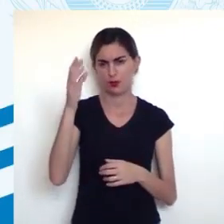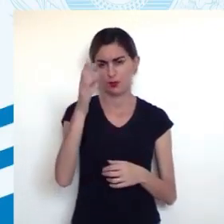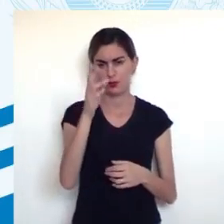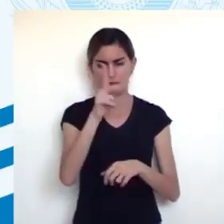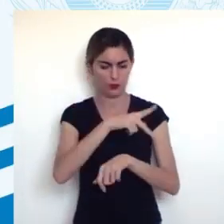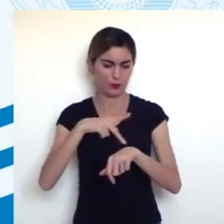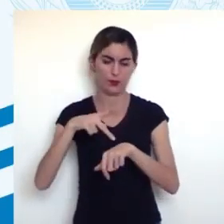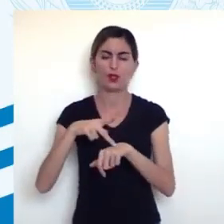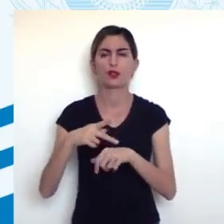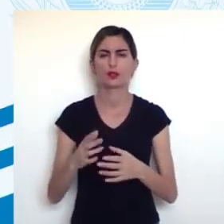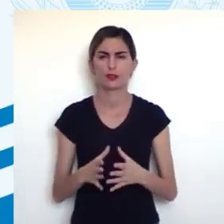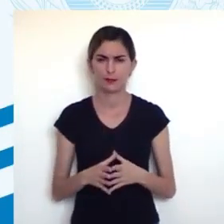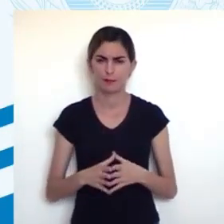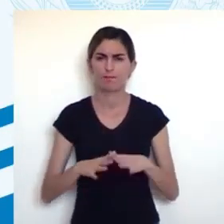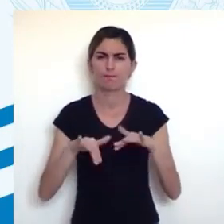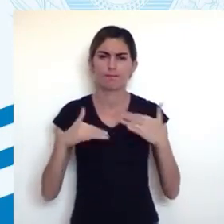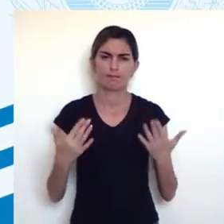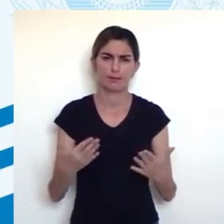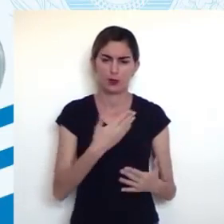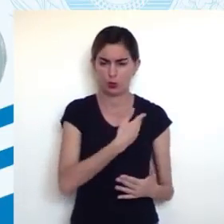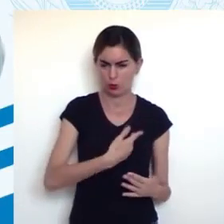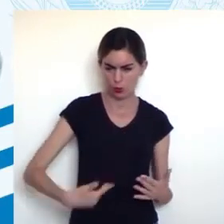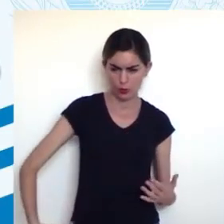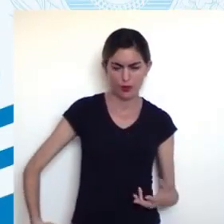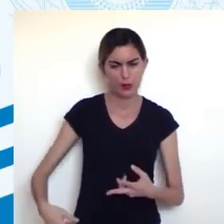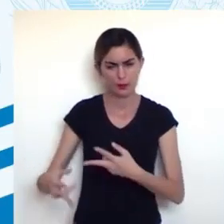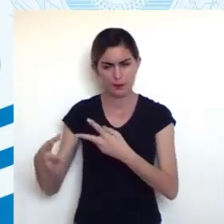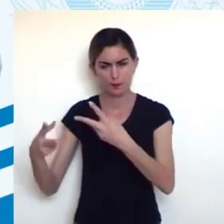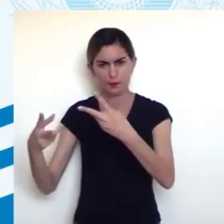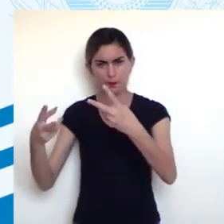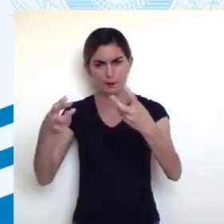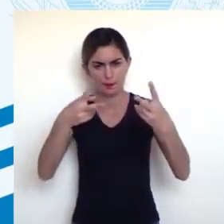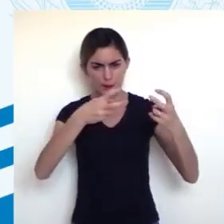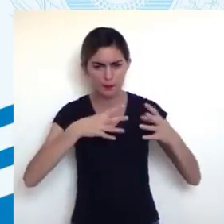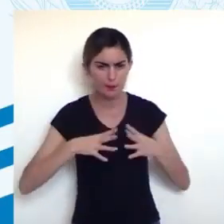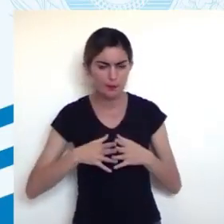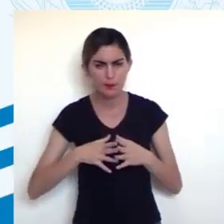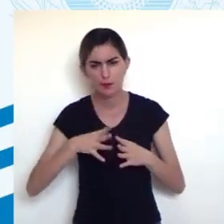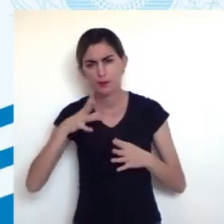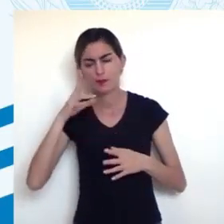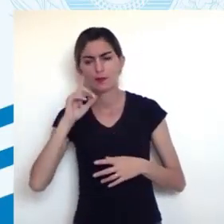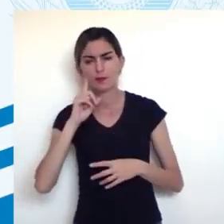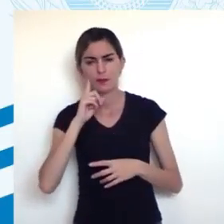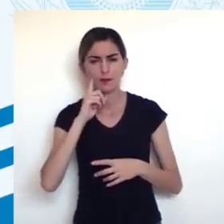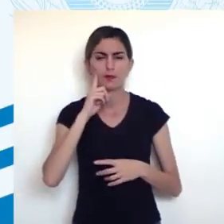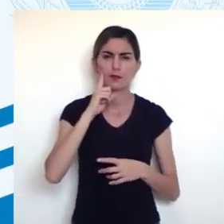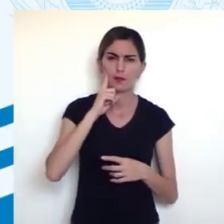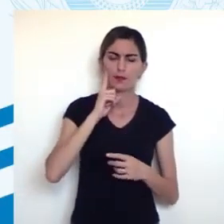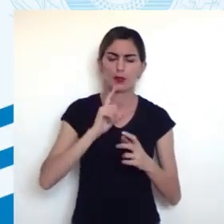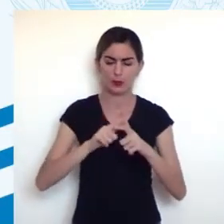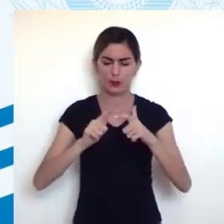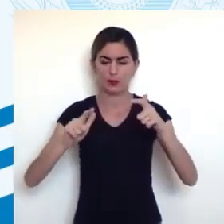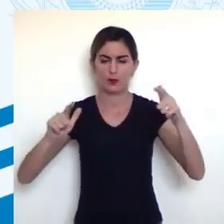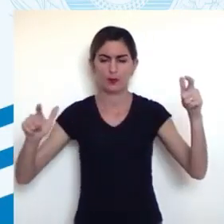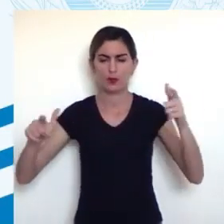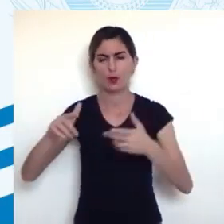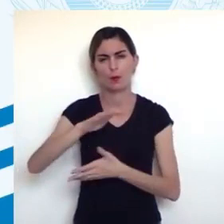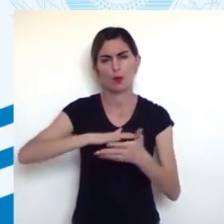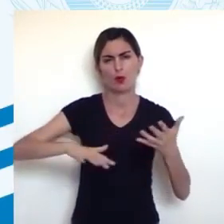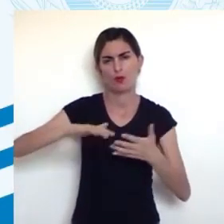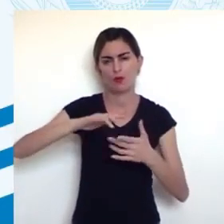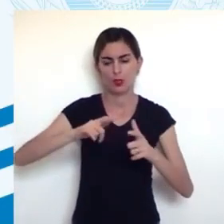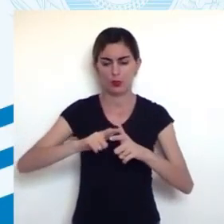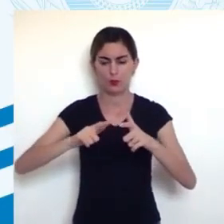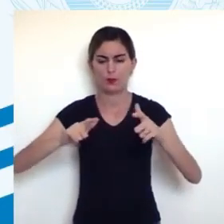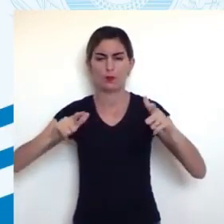nacional. Brincadeira! Então, o governo percebendo que o movimento operário estava crescendo